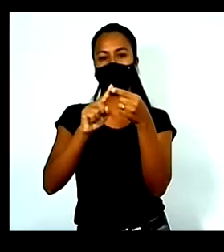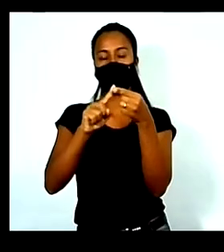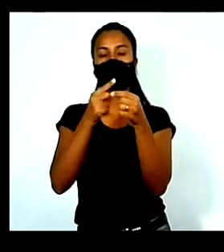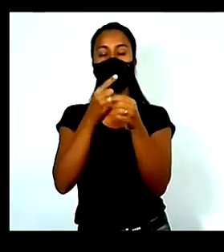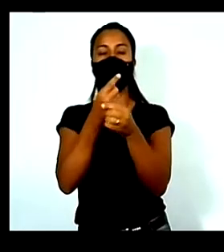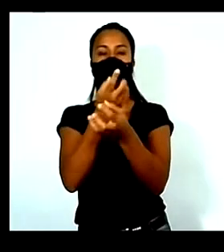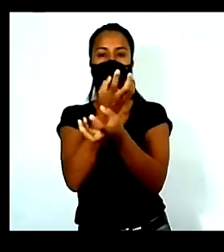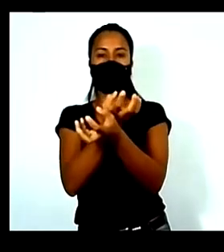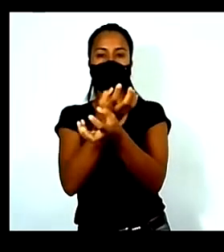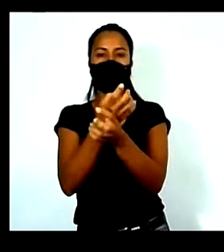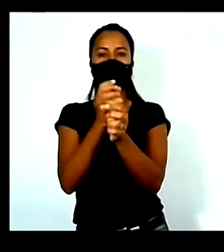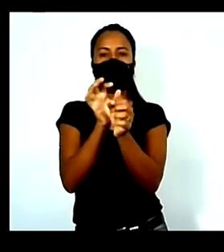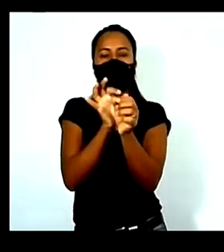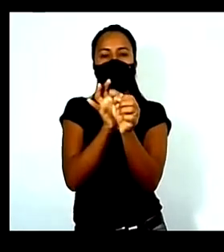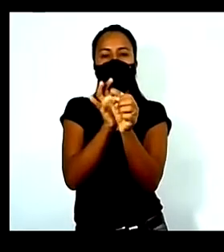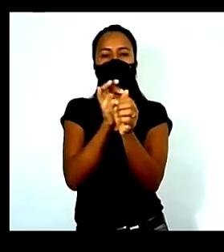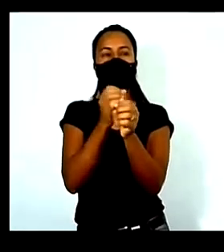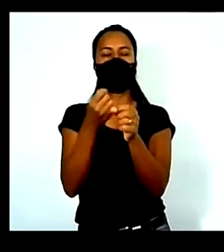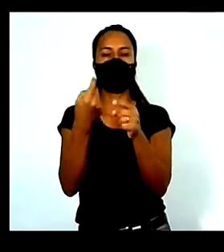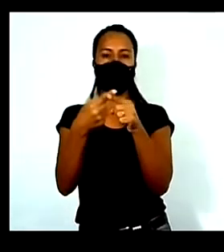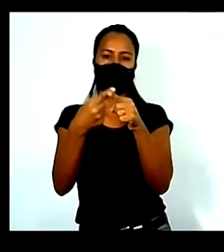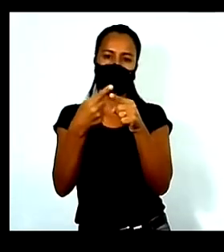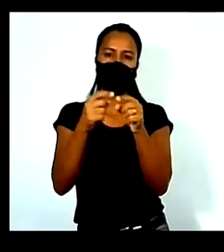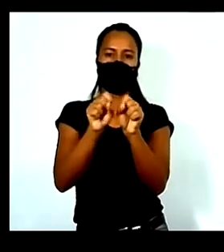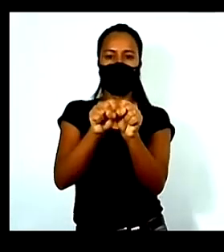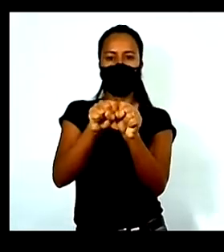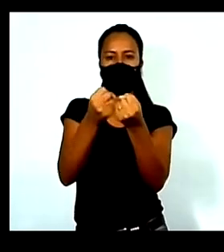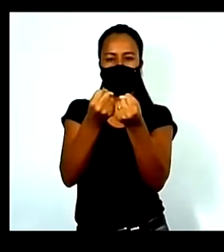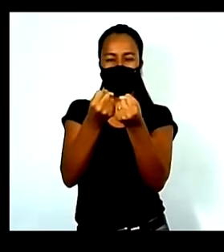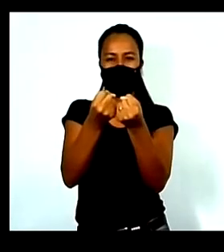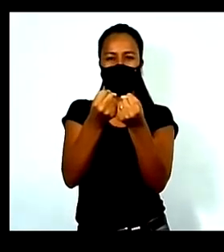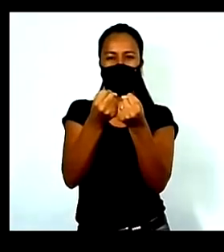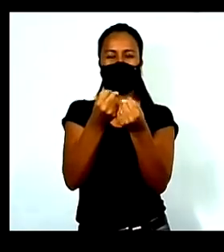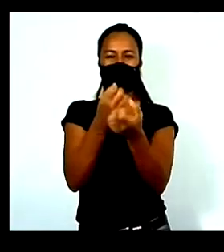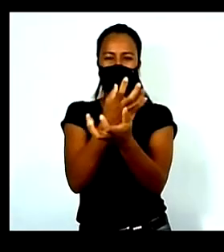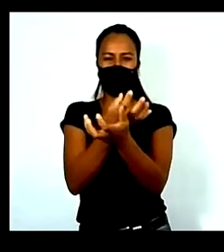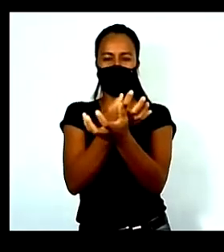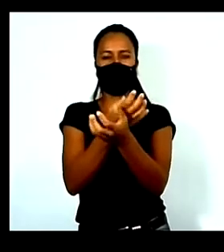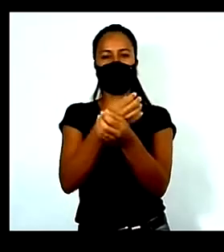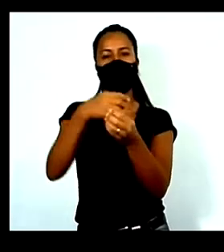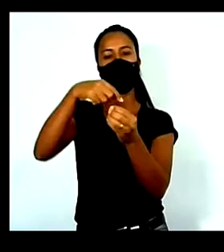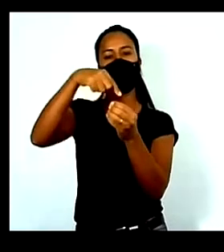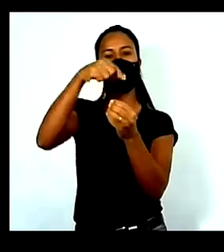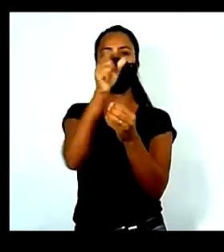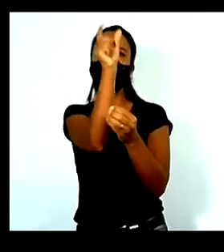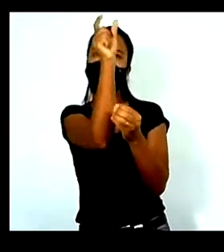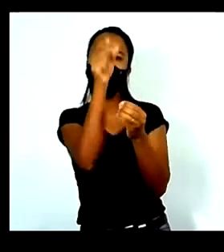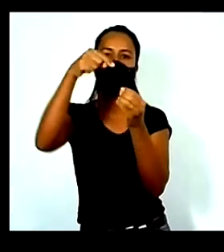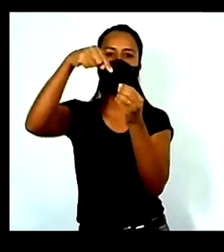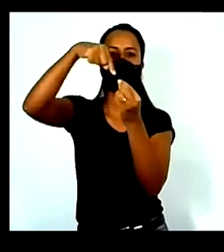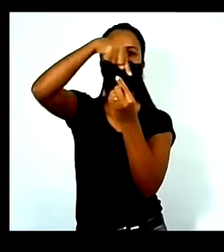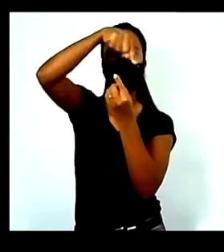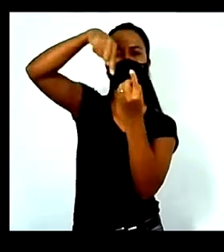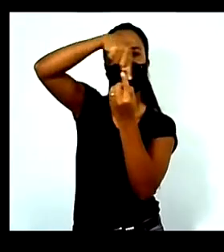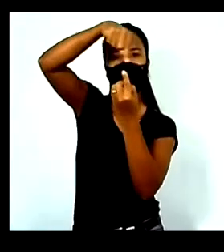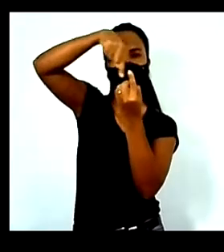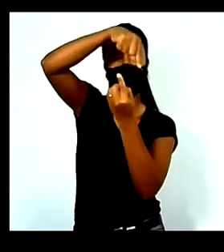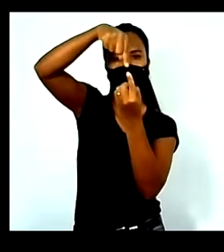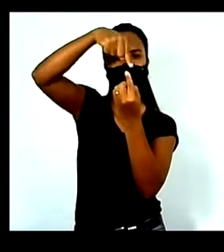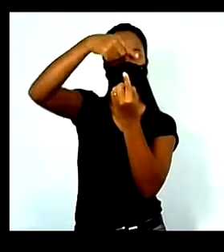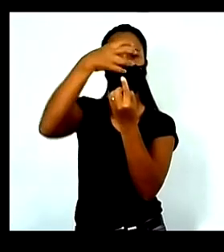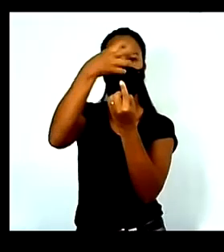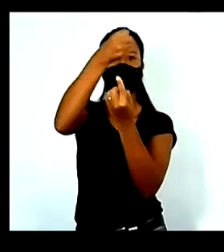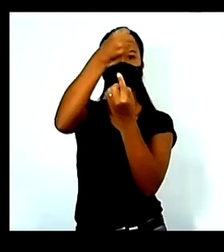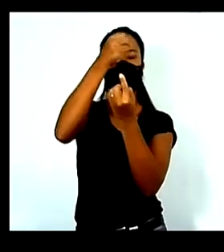osso. Por isso que quando a gente quebra um osso, a gente vai engessar para que ele fique imóvel, totalmente imóvel